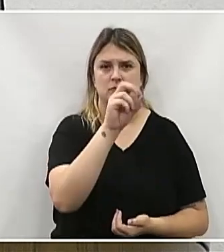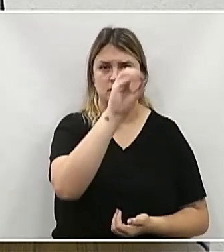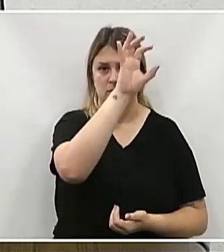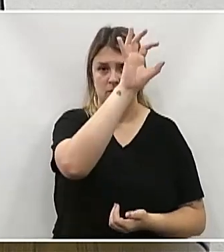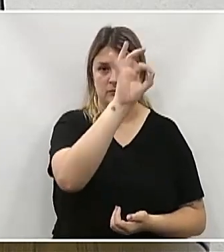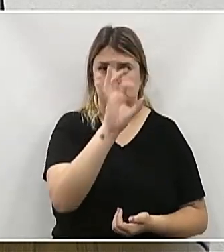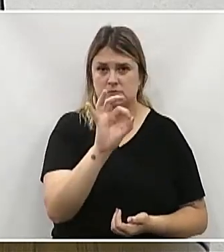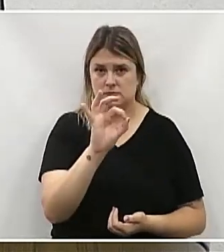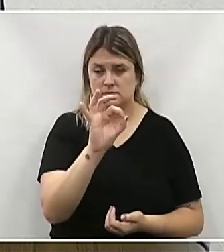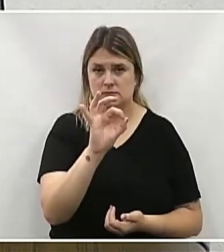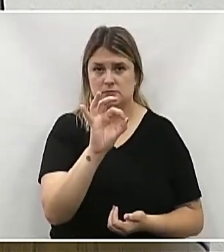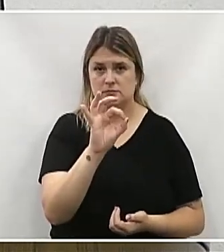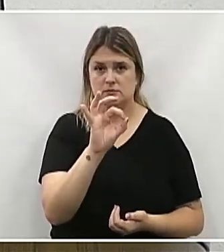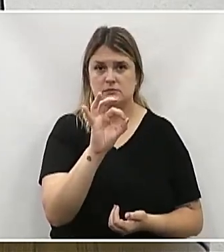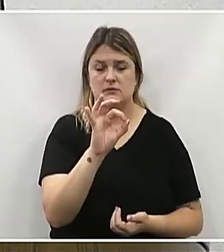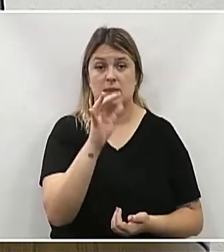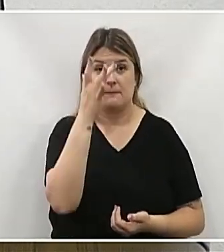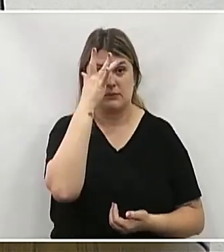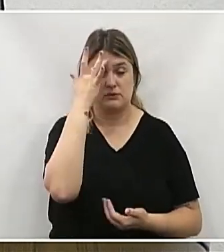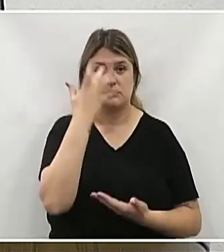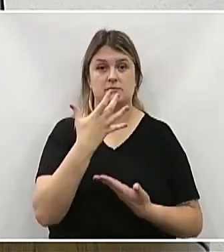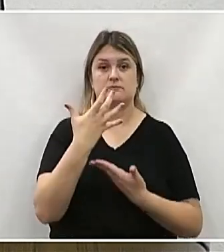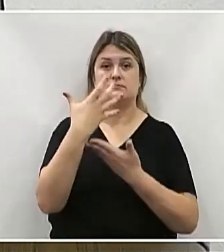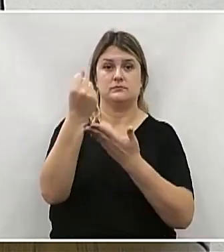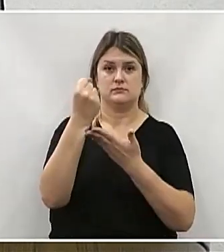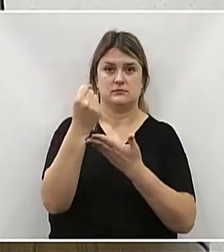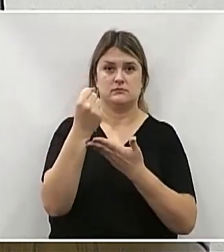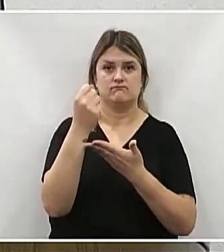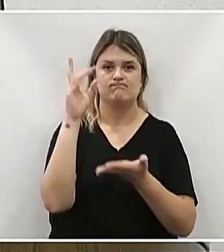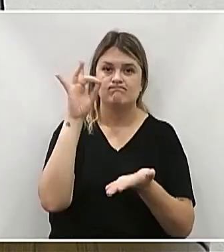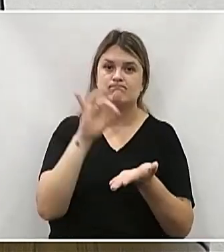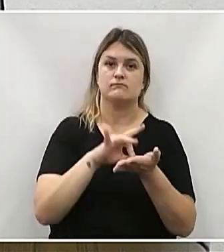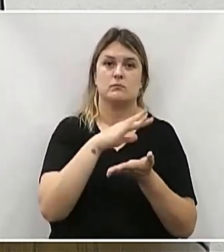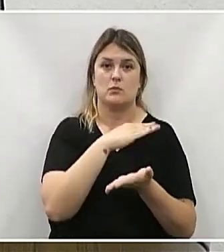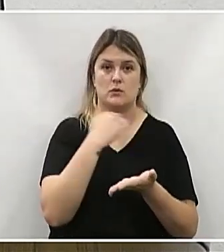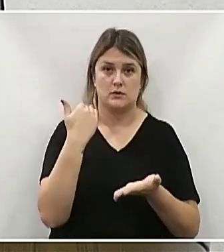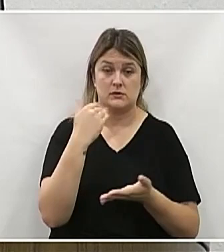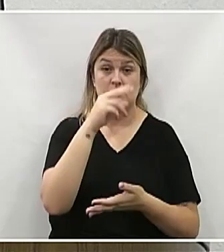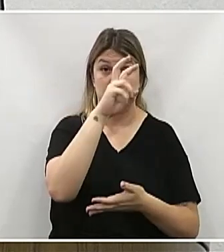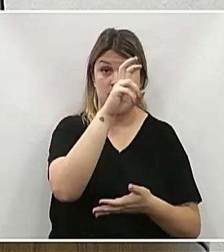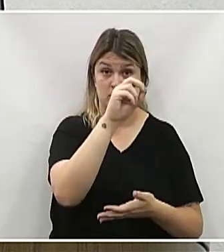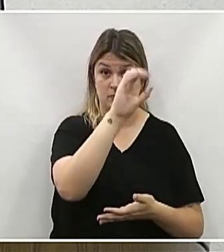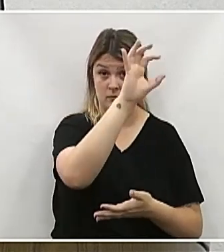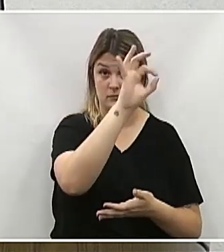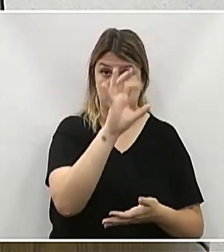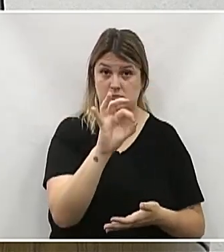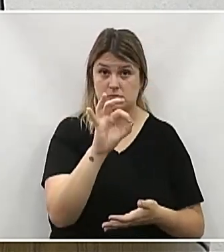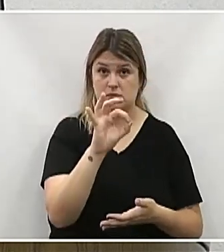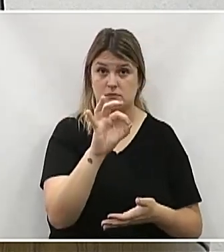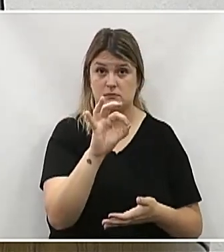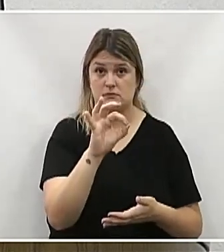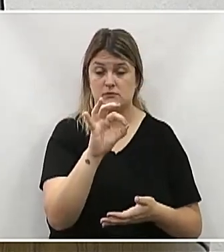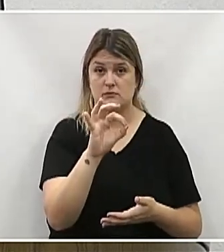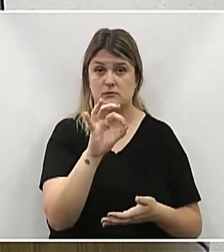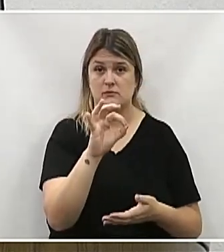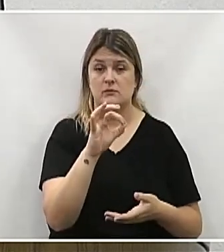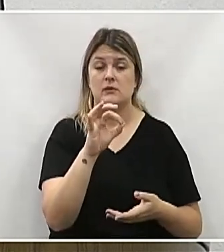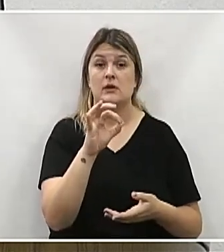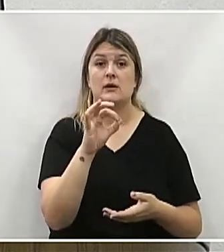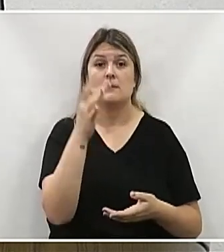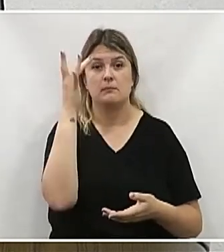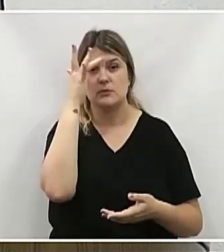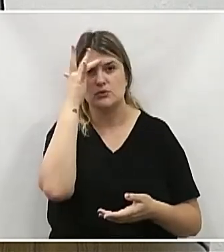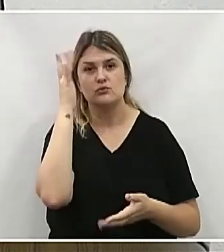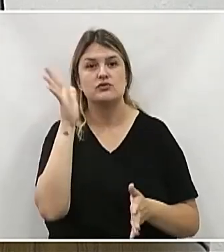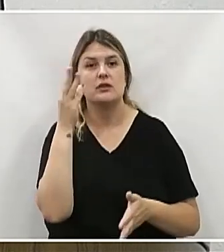dos suicídios concretizados 50% já foram são feitos por